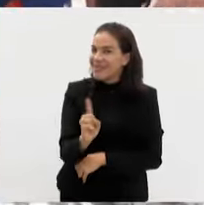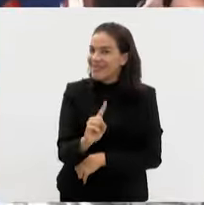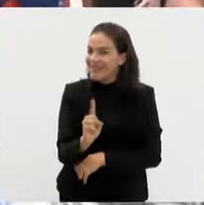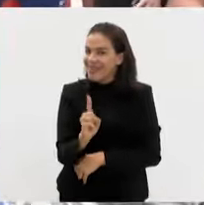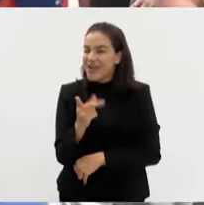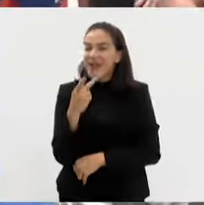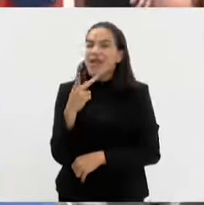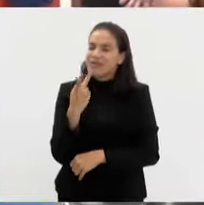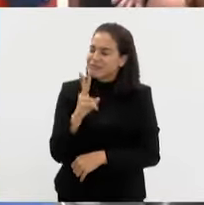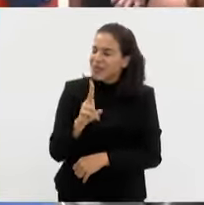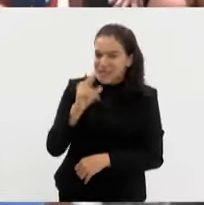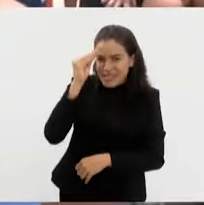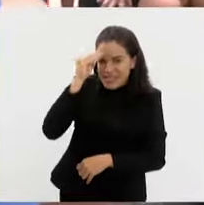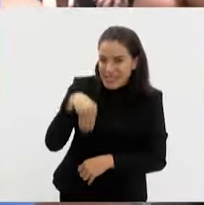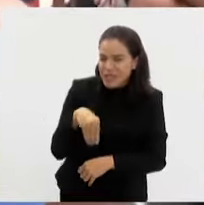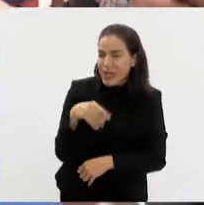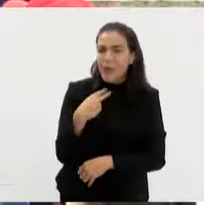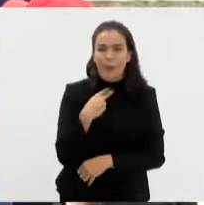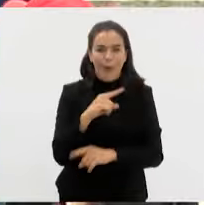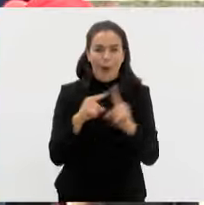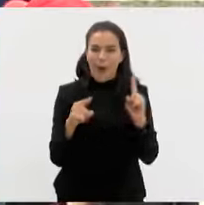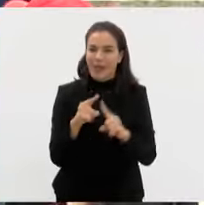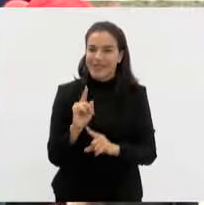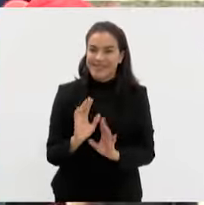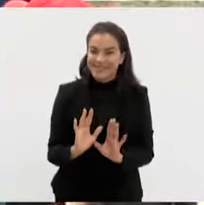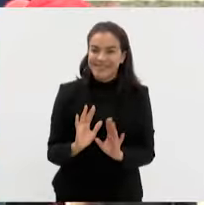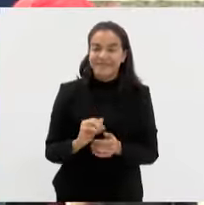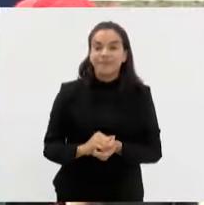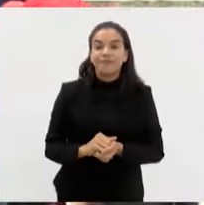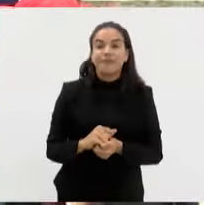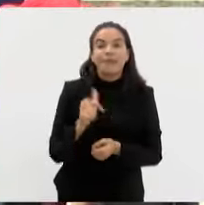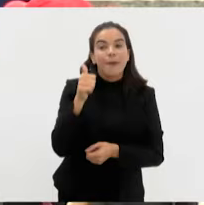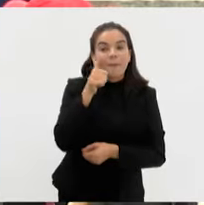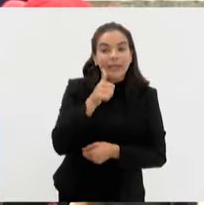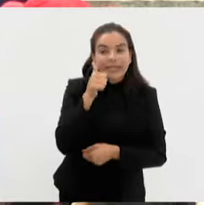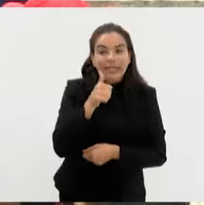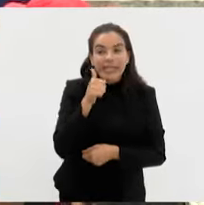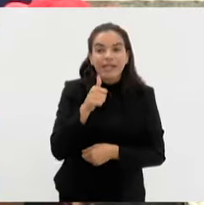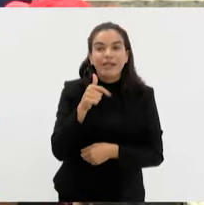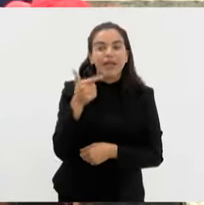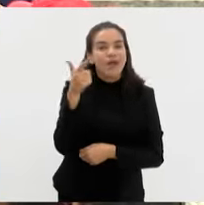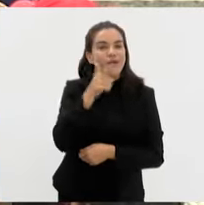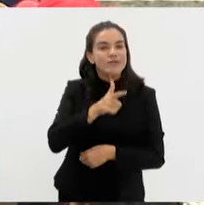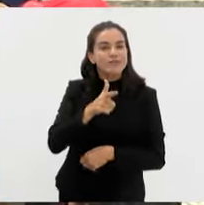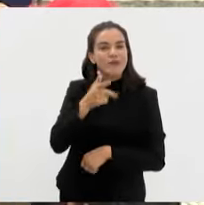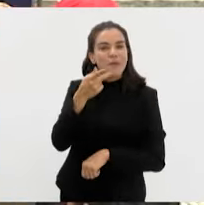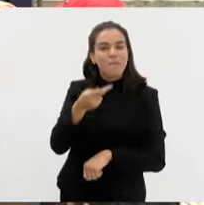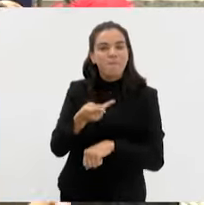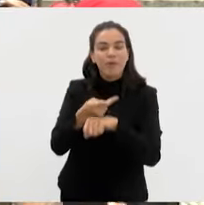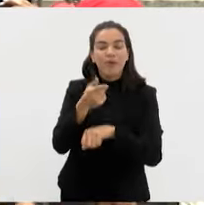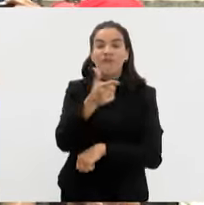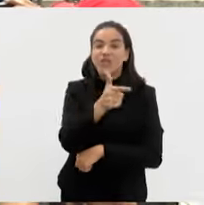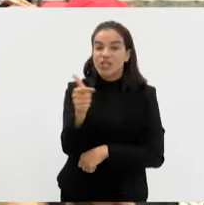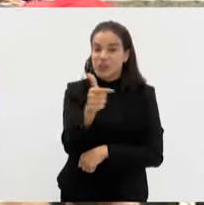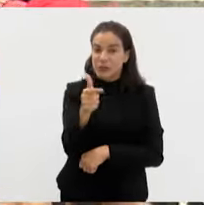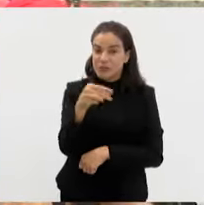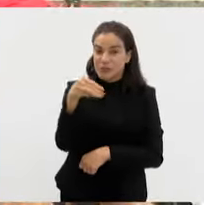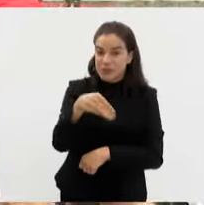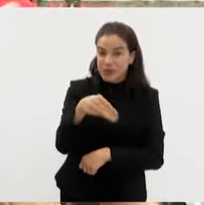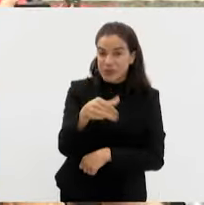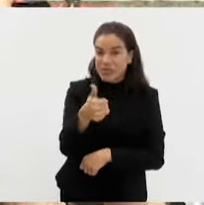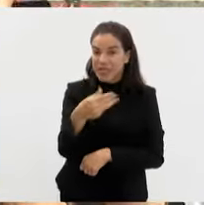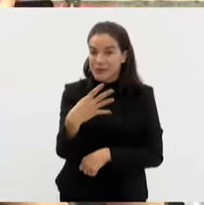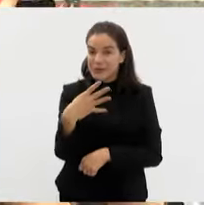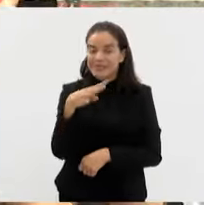palavra que eu sempre falo, desistir não é opção, nunca desista. Na classificação geral feminina, quem levou a melhor com 22 minutos e